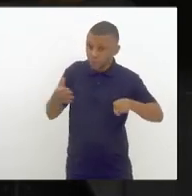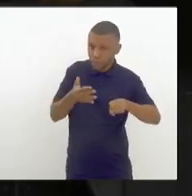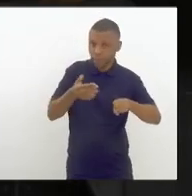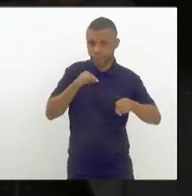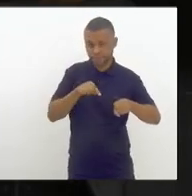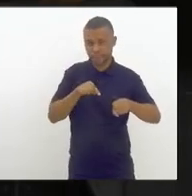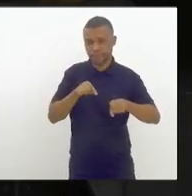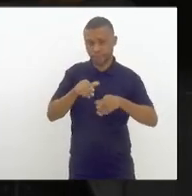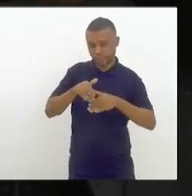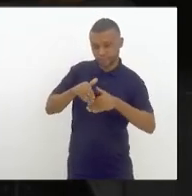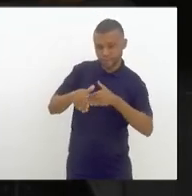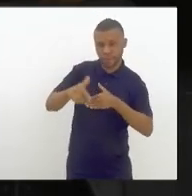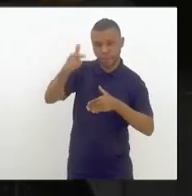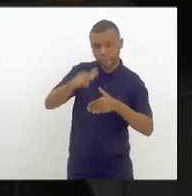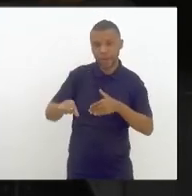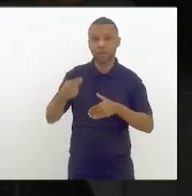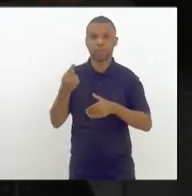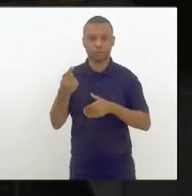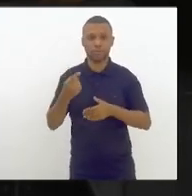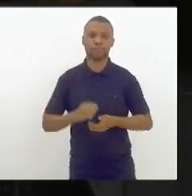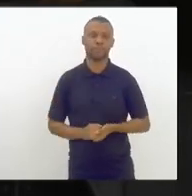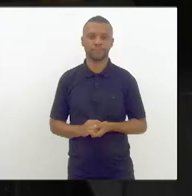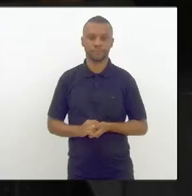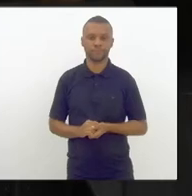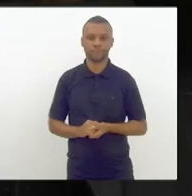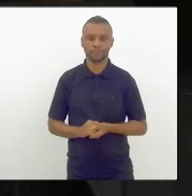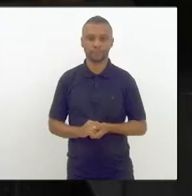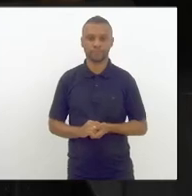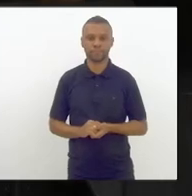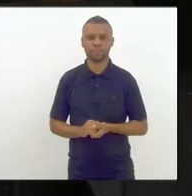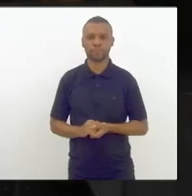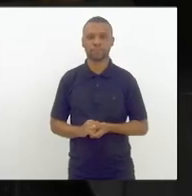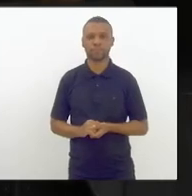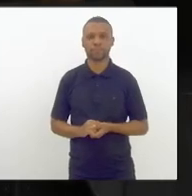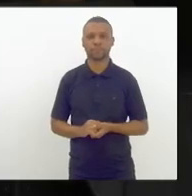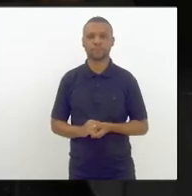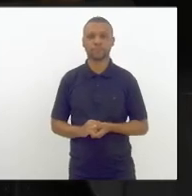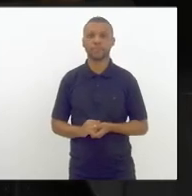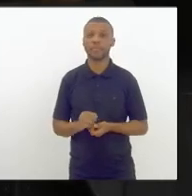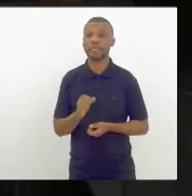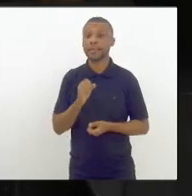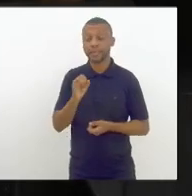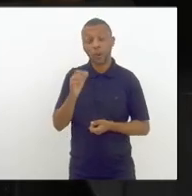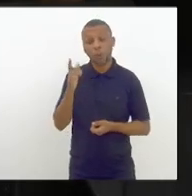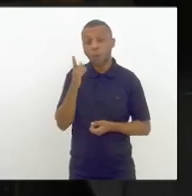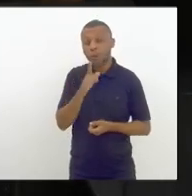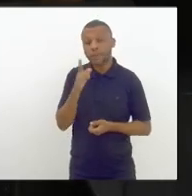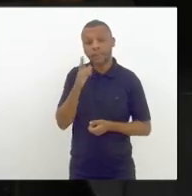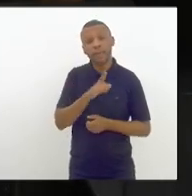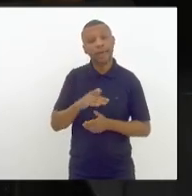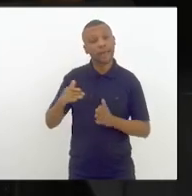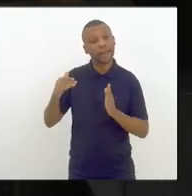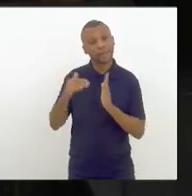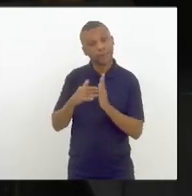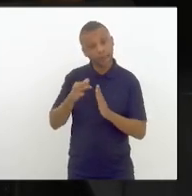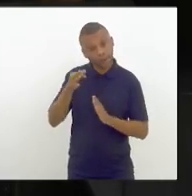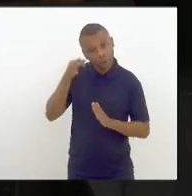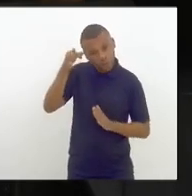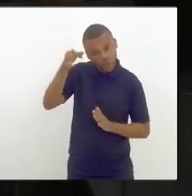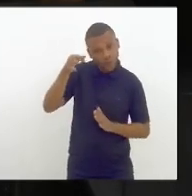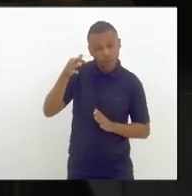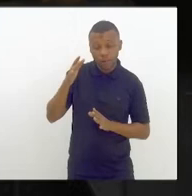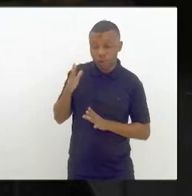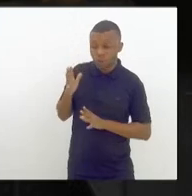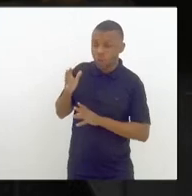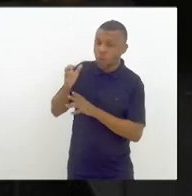mandato que será caso eu chegue até lá o